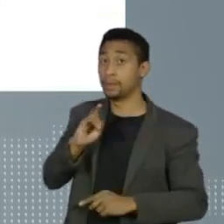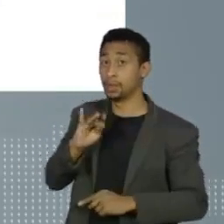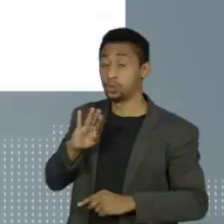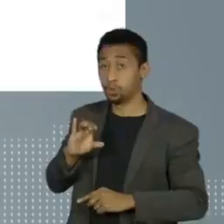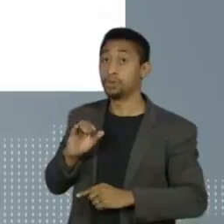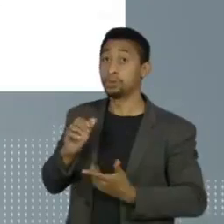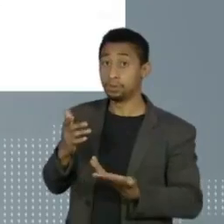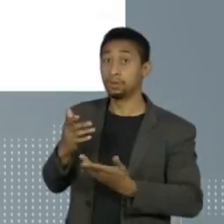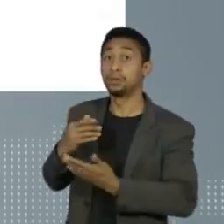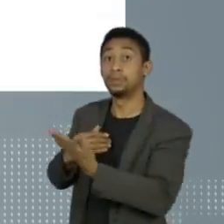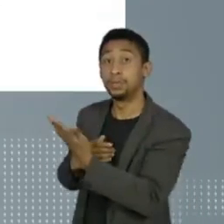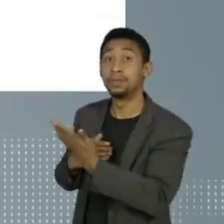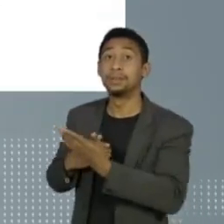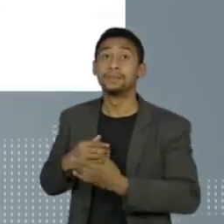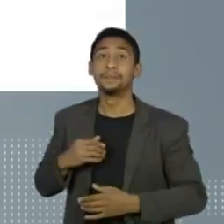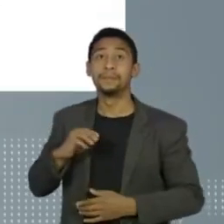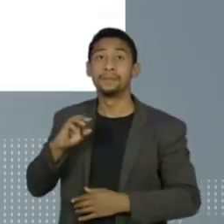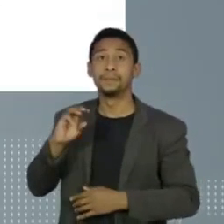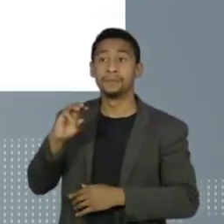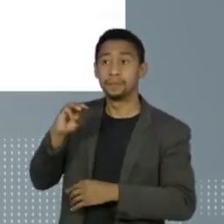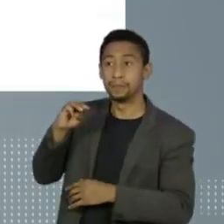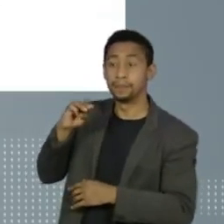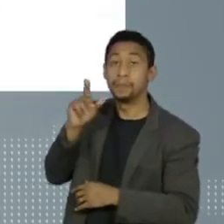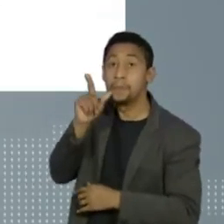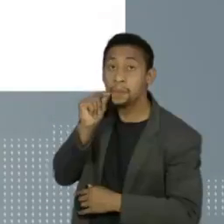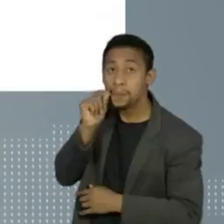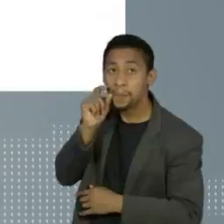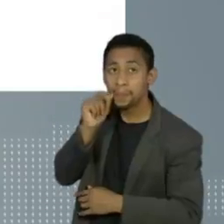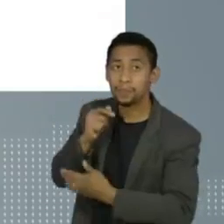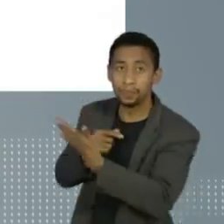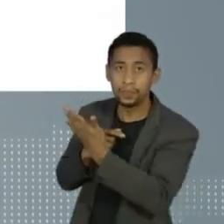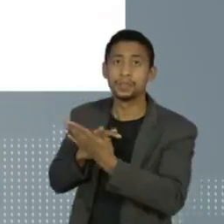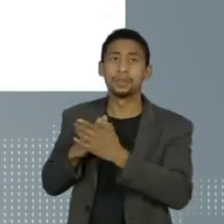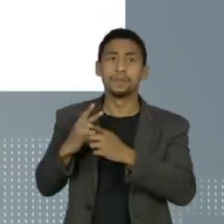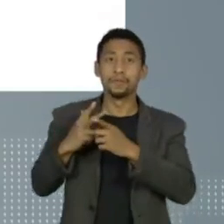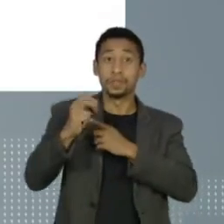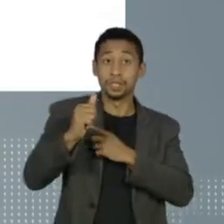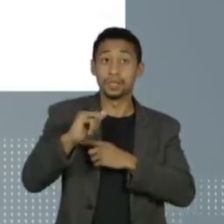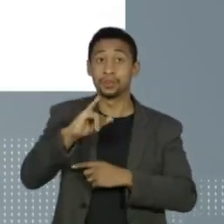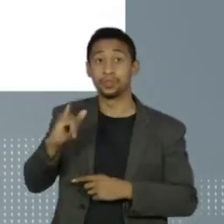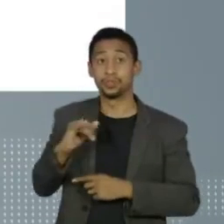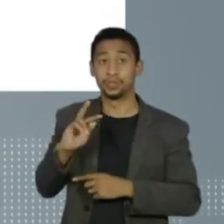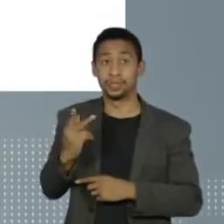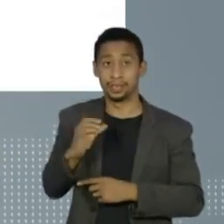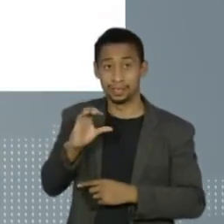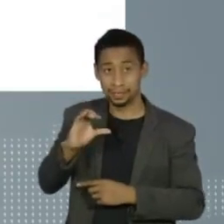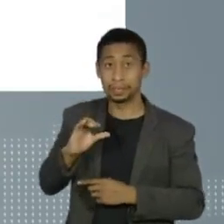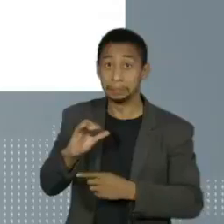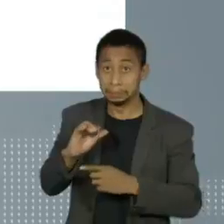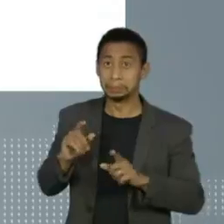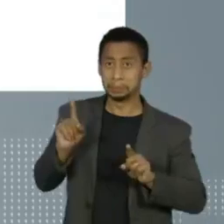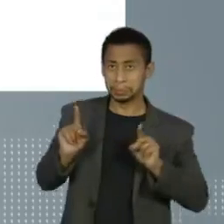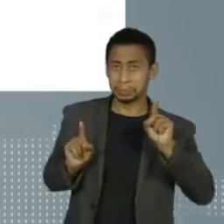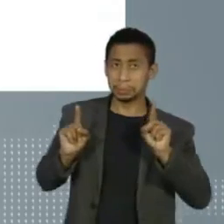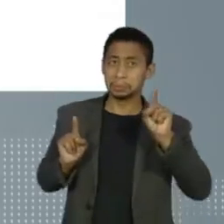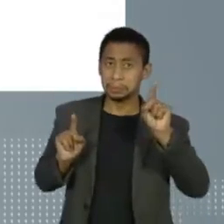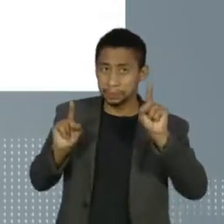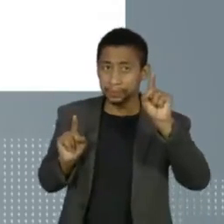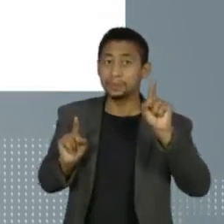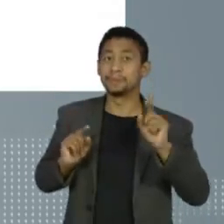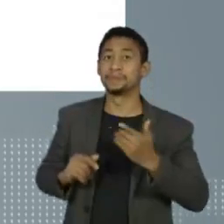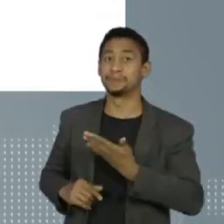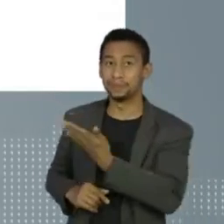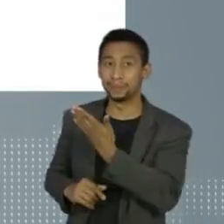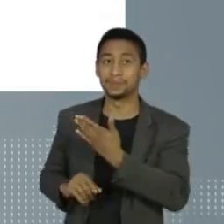do podemos em Maceió Vitória de João Henrique Olanda Caldas do PSB contra Alfredo de Gaspar Mendonça do MDB